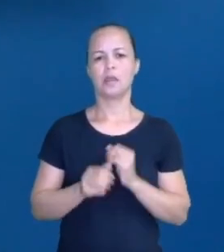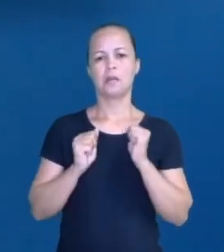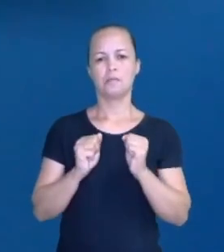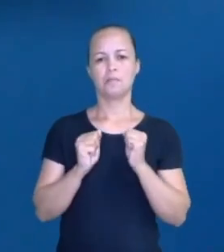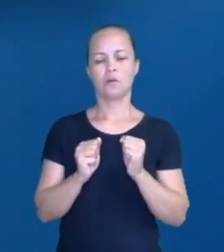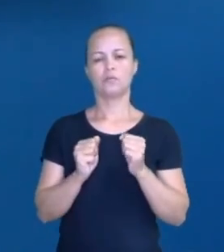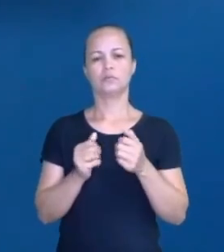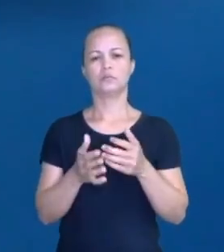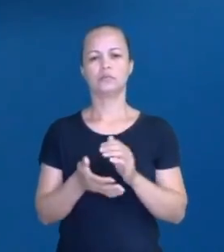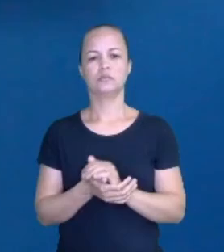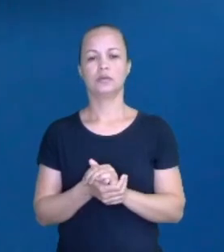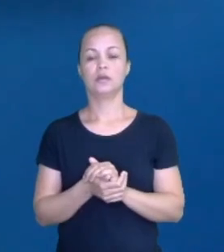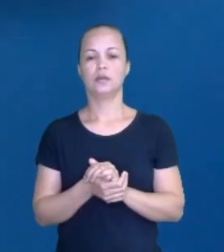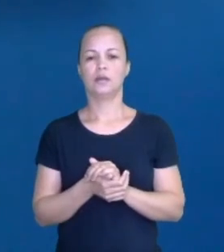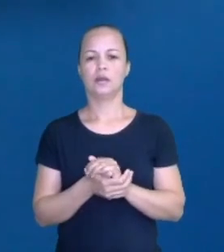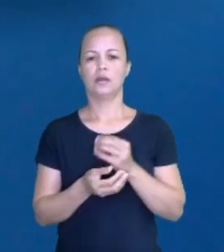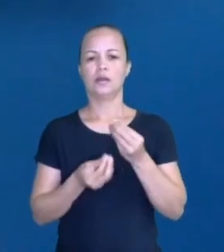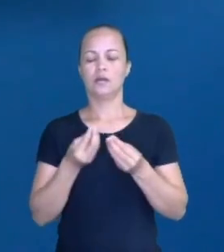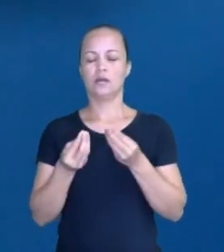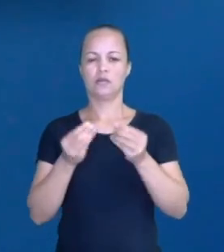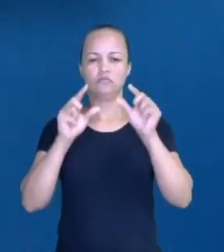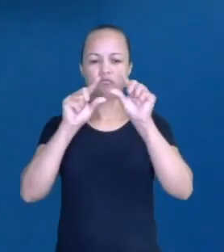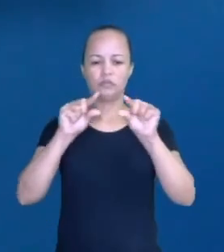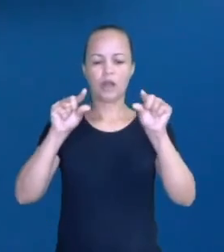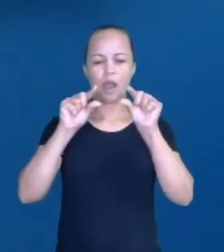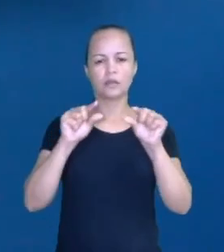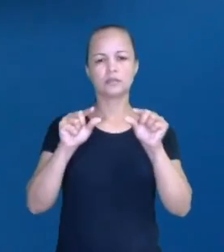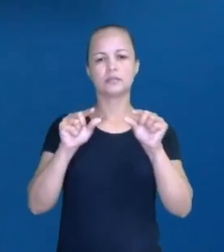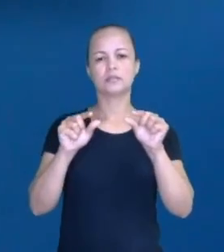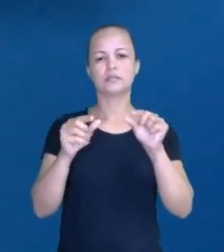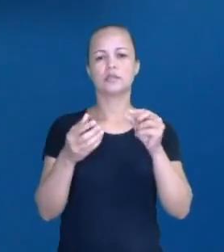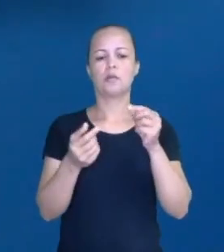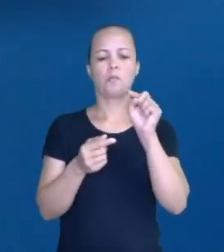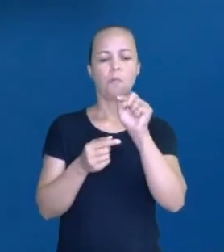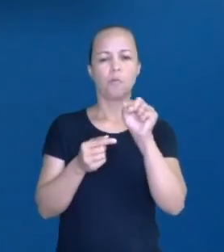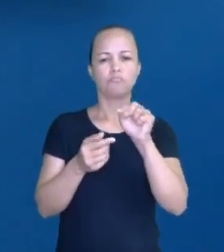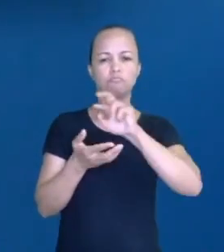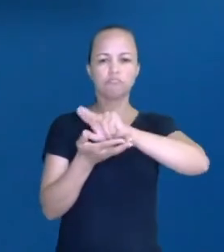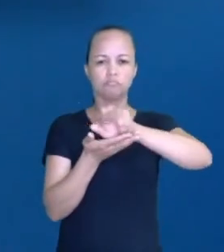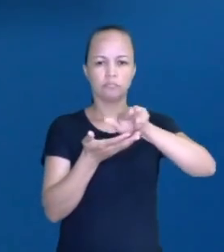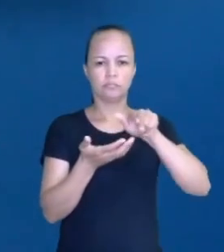ficar a primeira frase pontuada, 7º ano? Vamos ver.